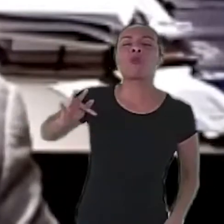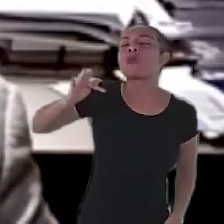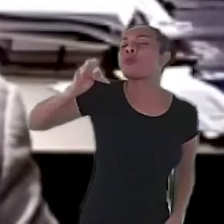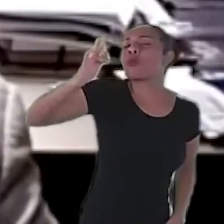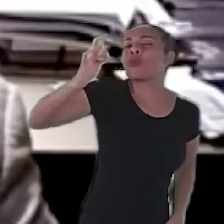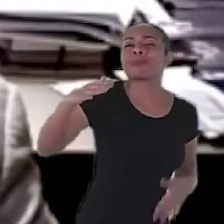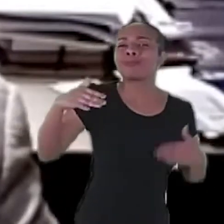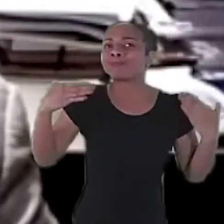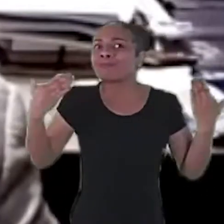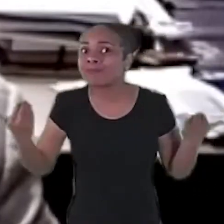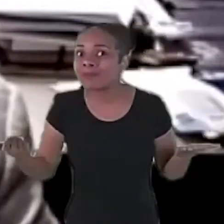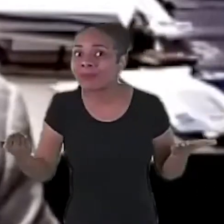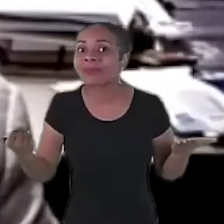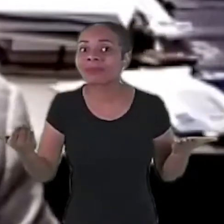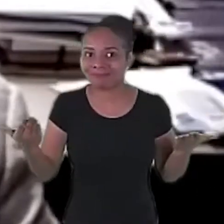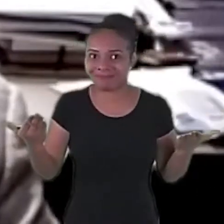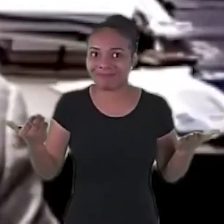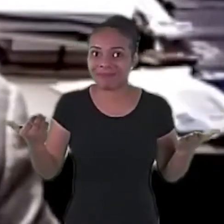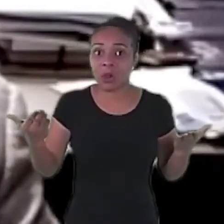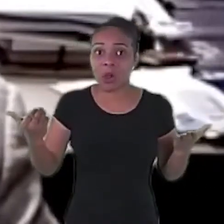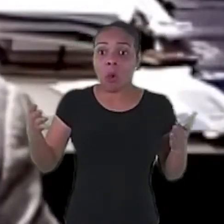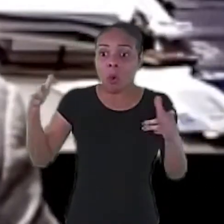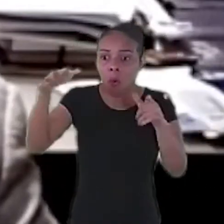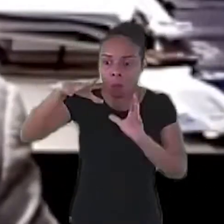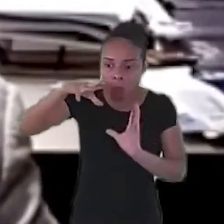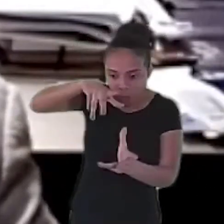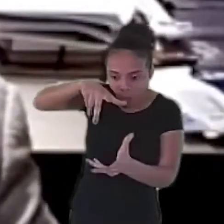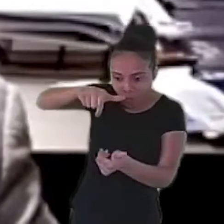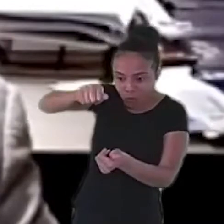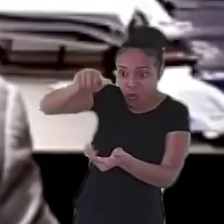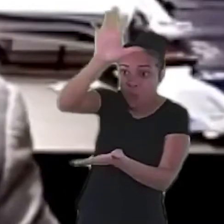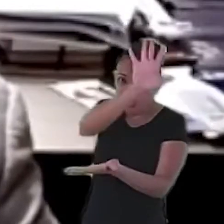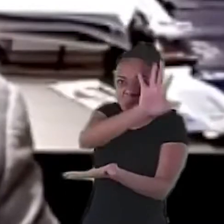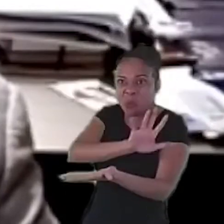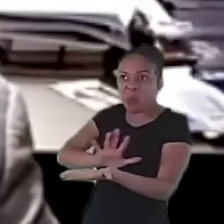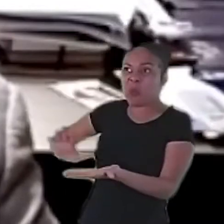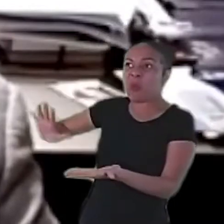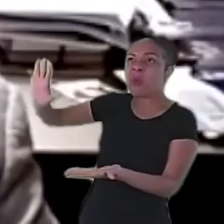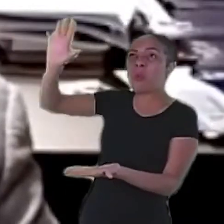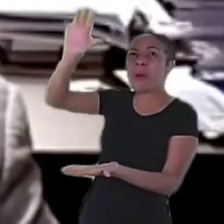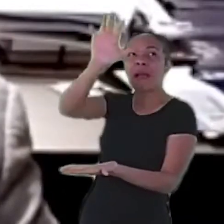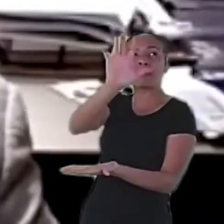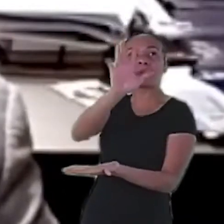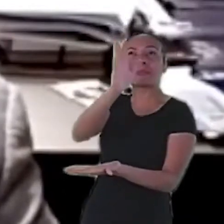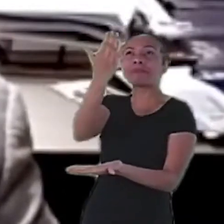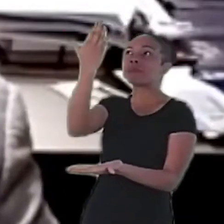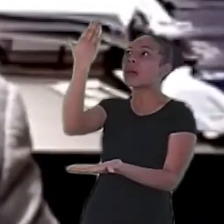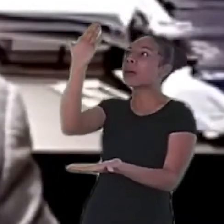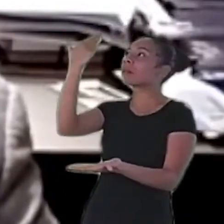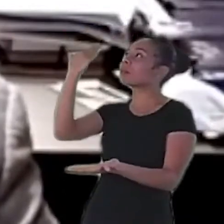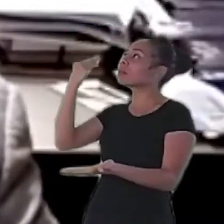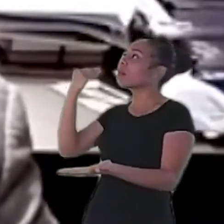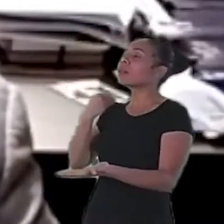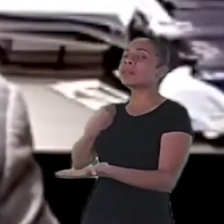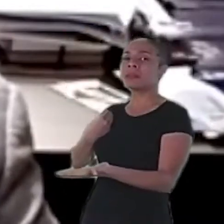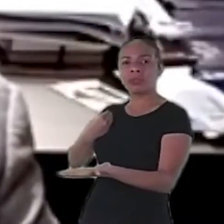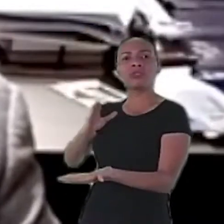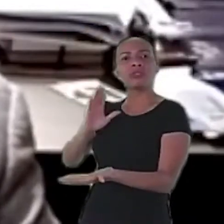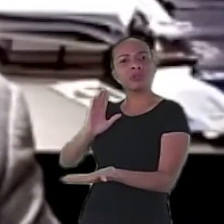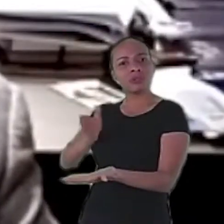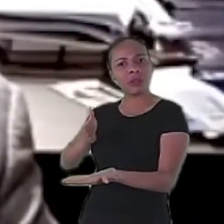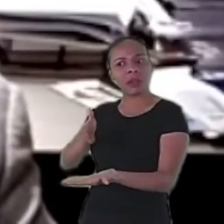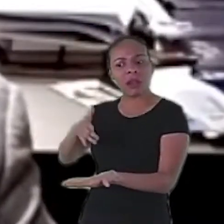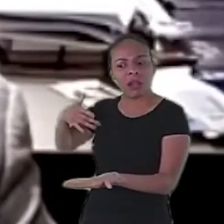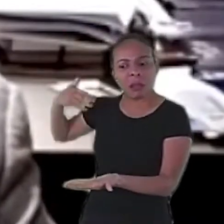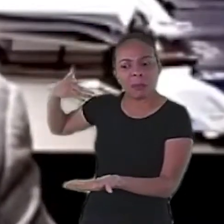universo existiu antes do humano. Será que nós seremos necessários? Será que nós vamos nos transformar nos